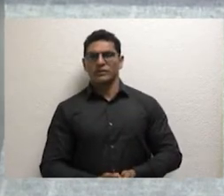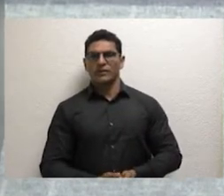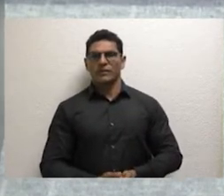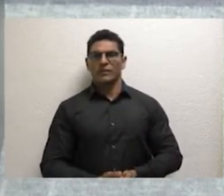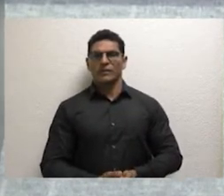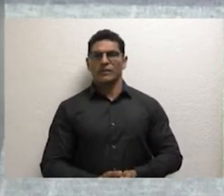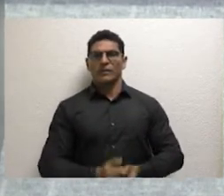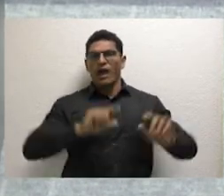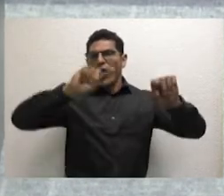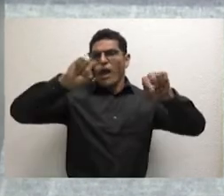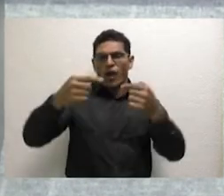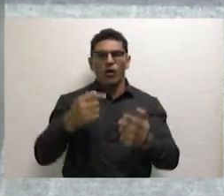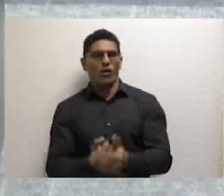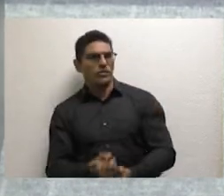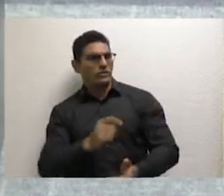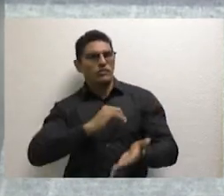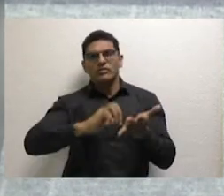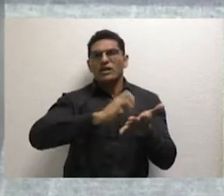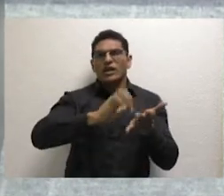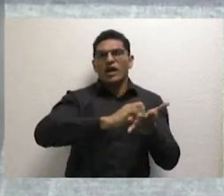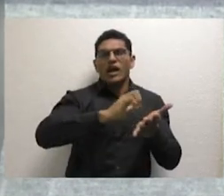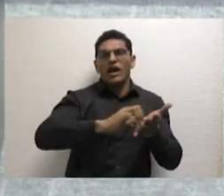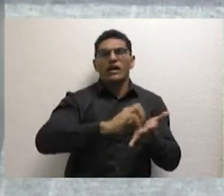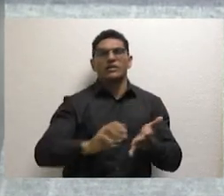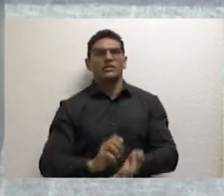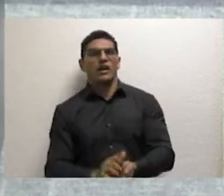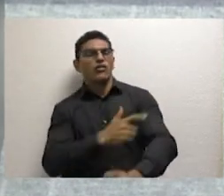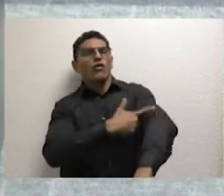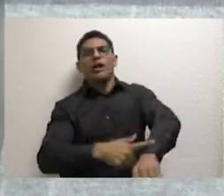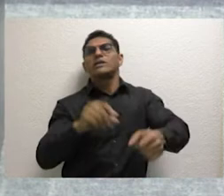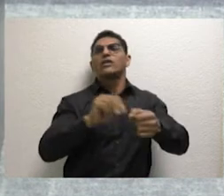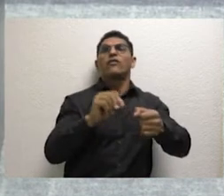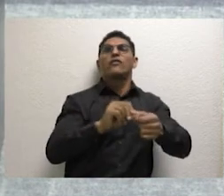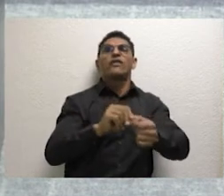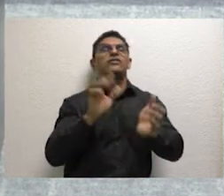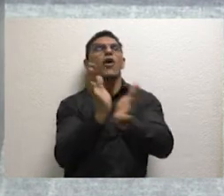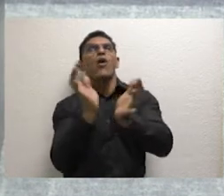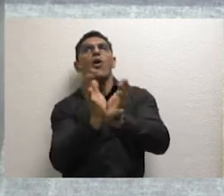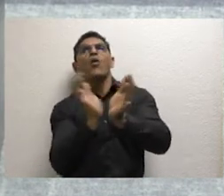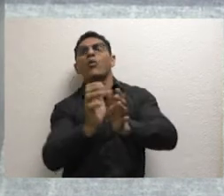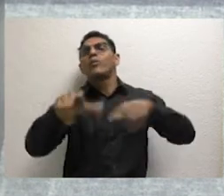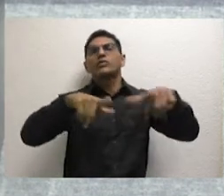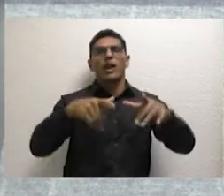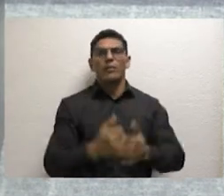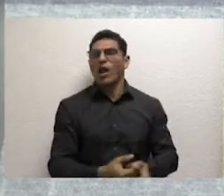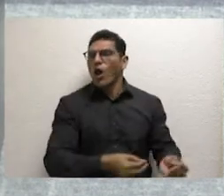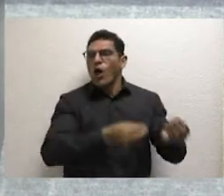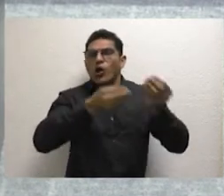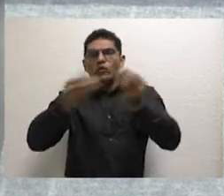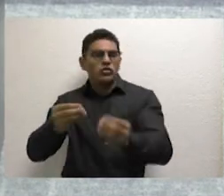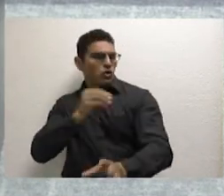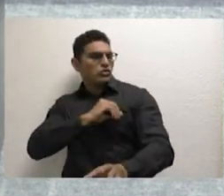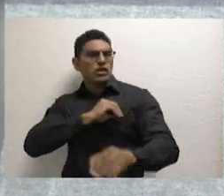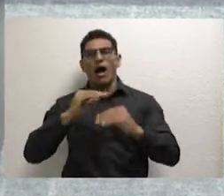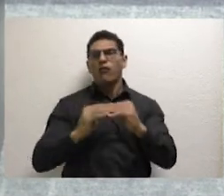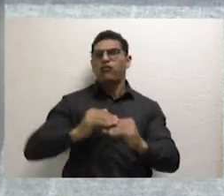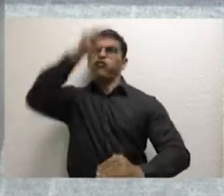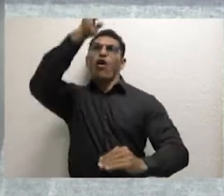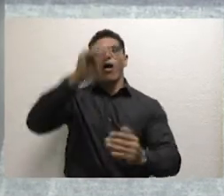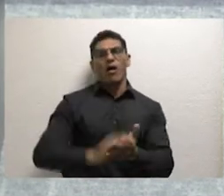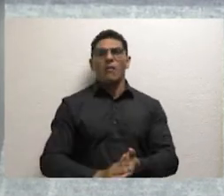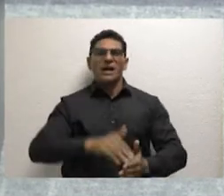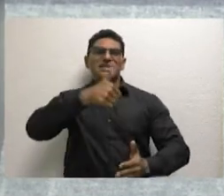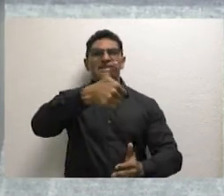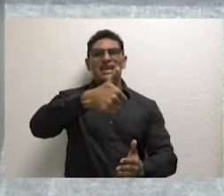que o secretário de educação fez com o grupo tarefa onde deu aos seus assessores super salários de mais de